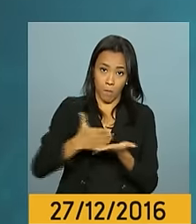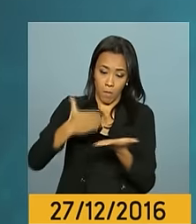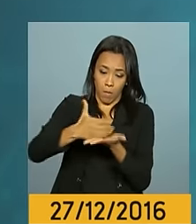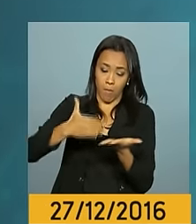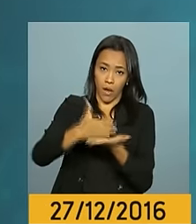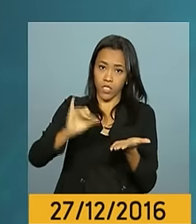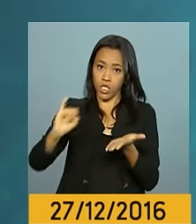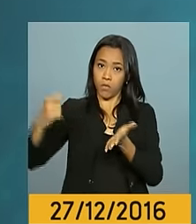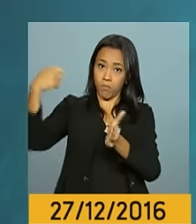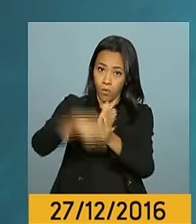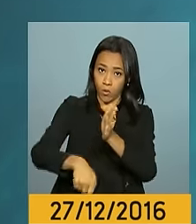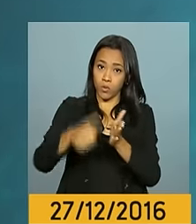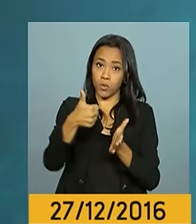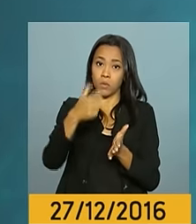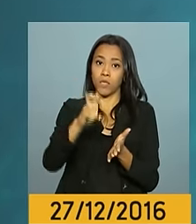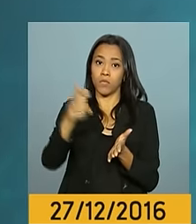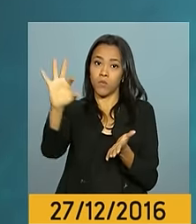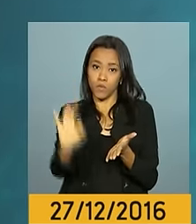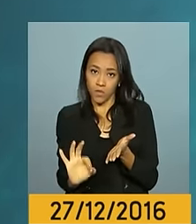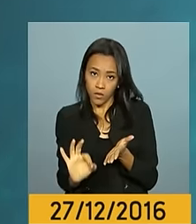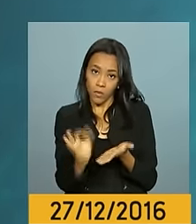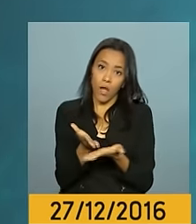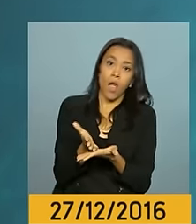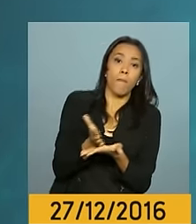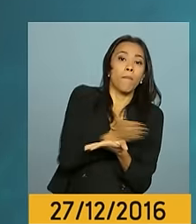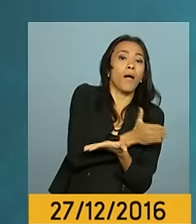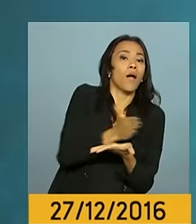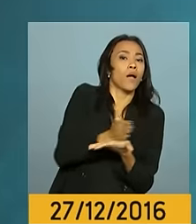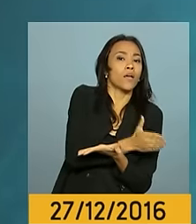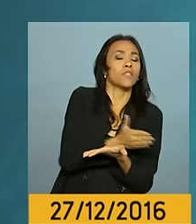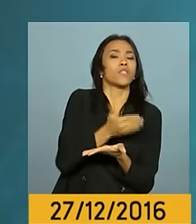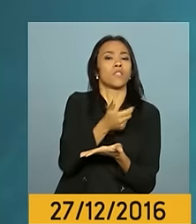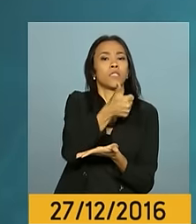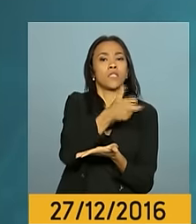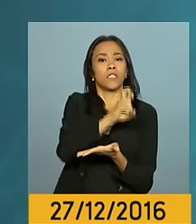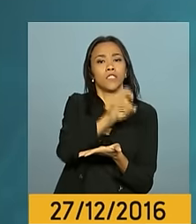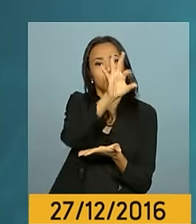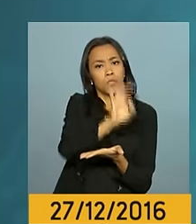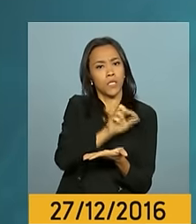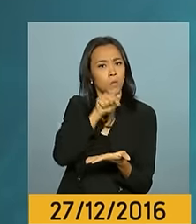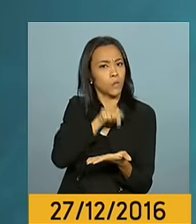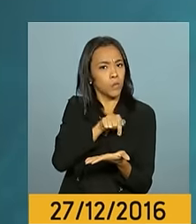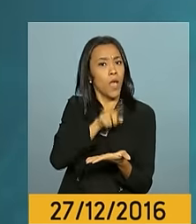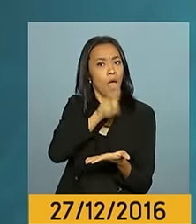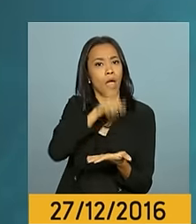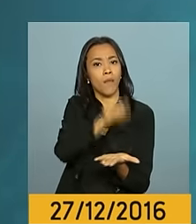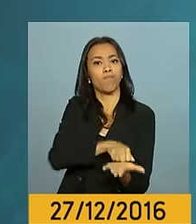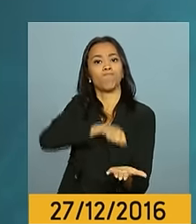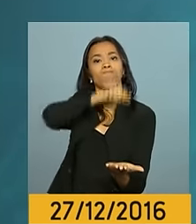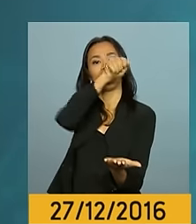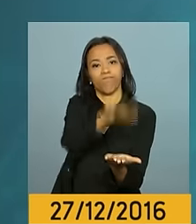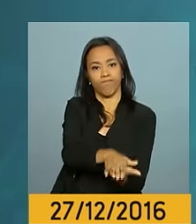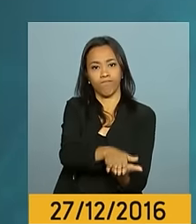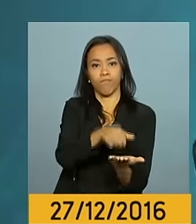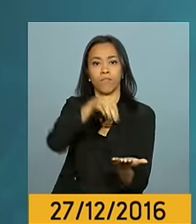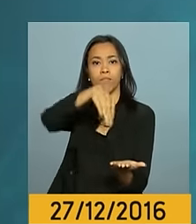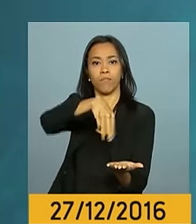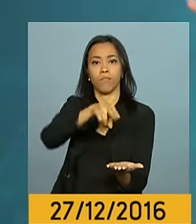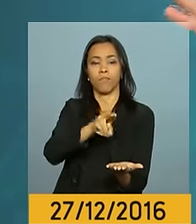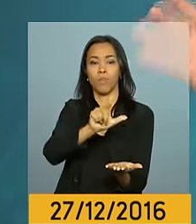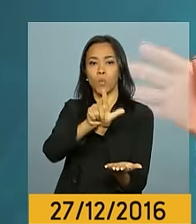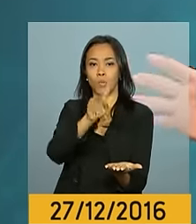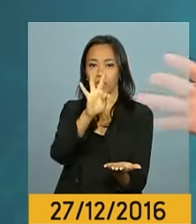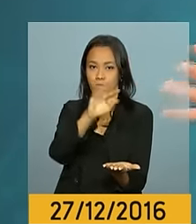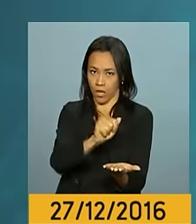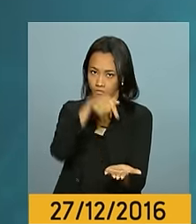imposto 15% a outra parte 15% que era multa e